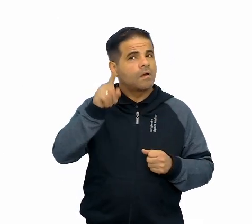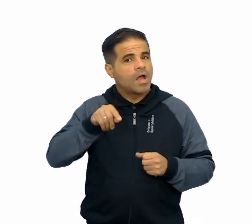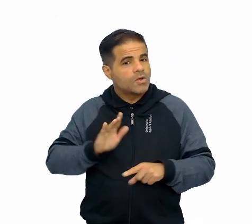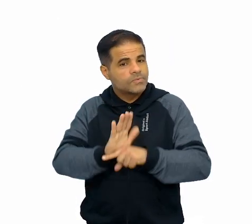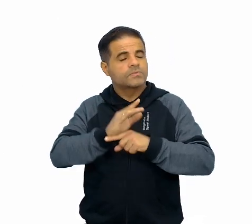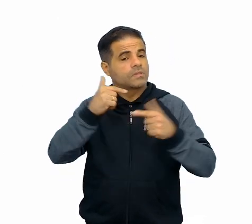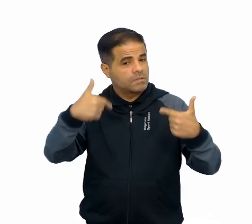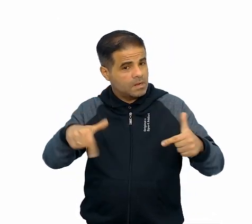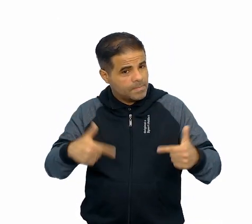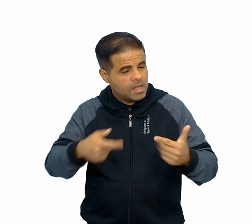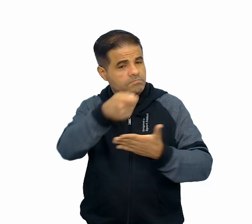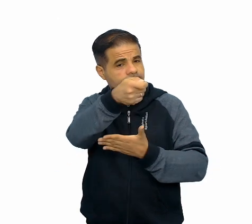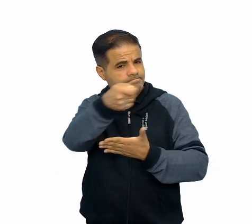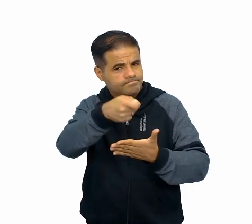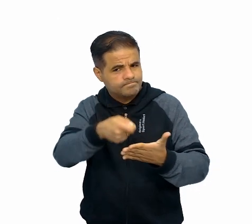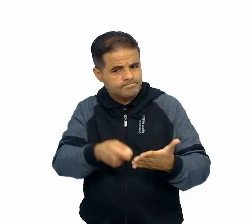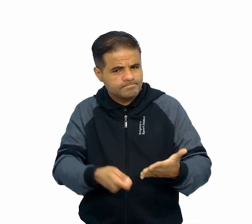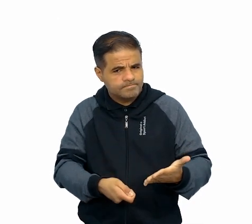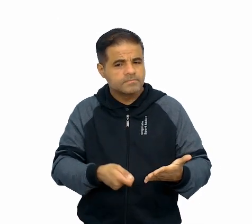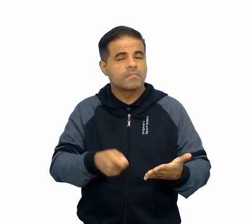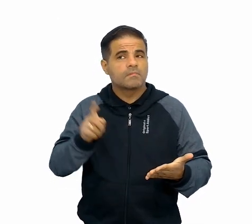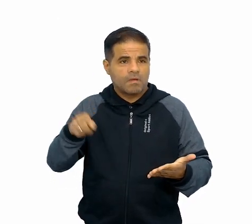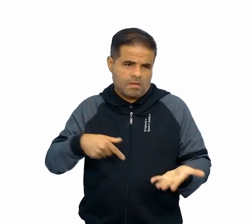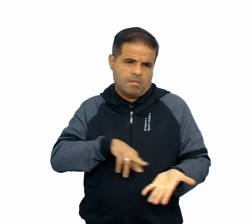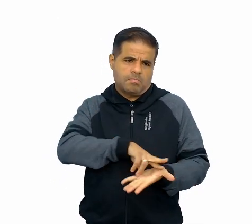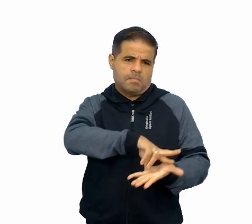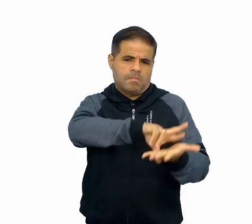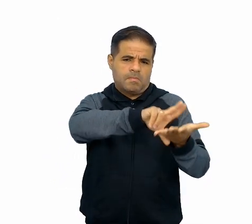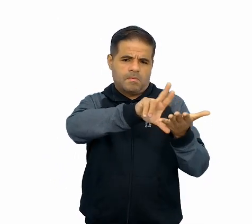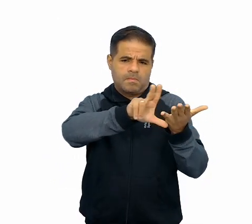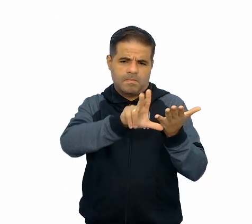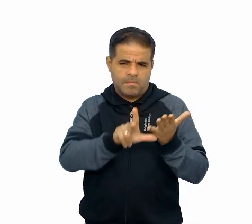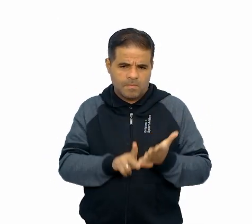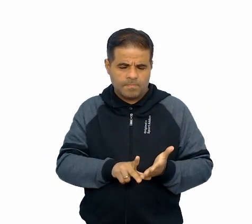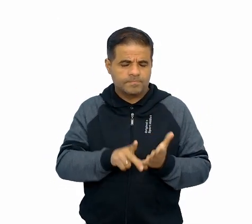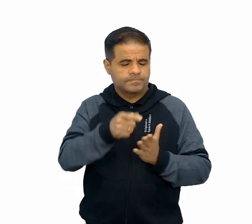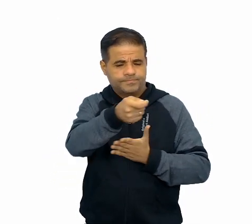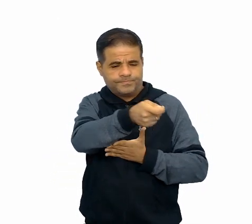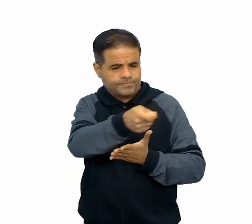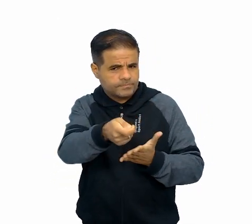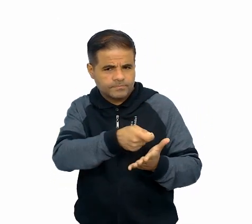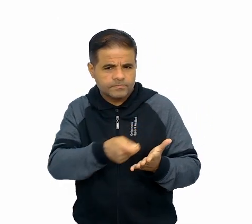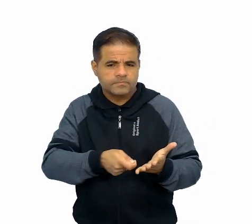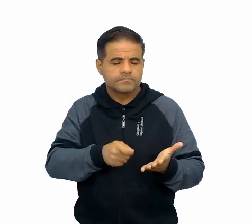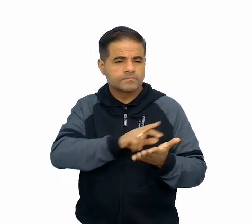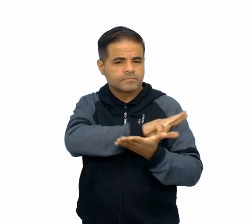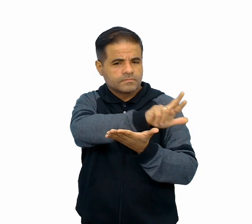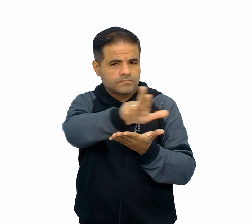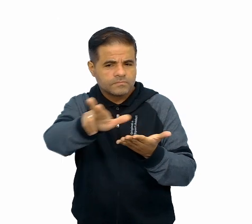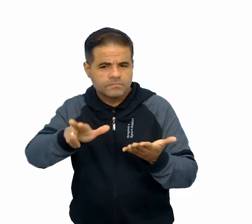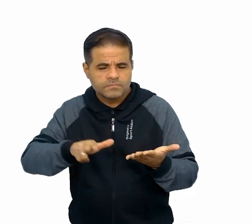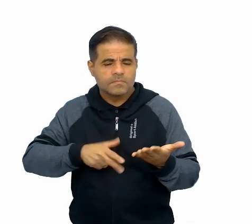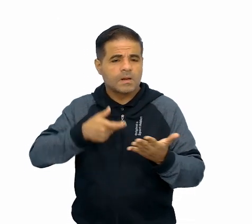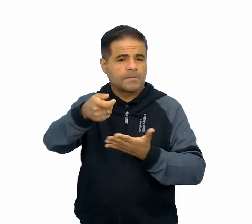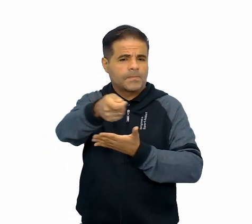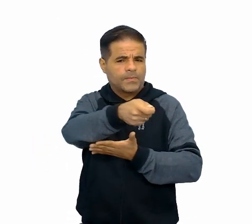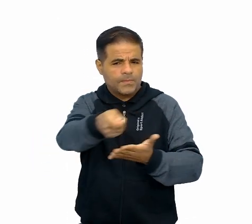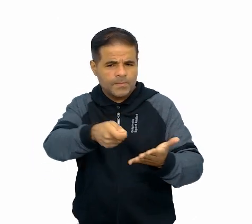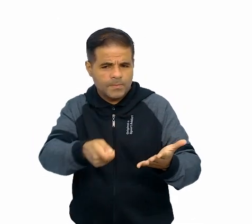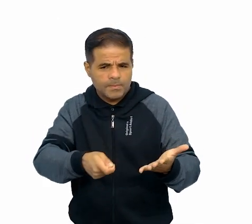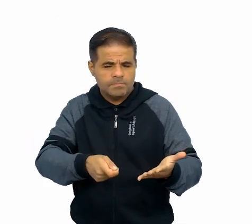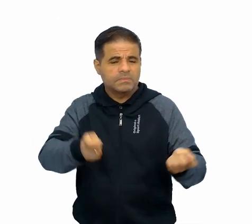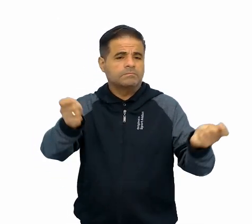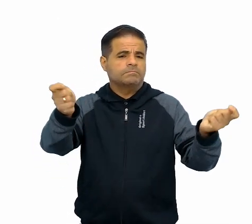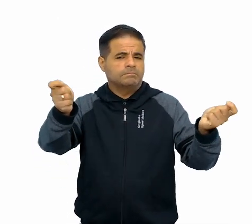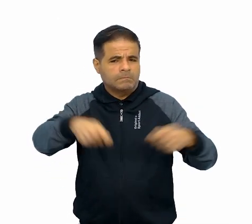com o sistema de escrita, tanto que os aspectos notacionais quanto os aspectos ortográficos